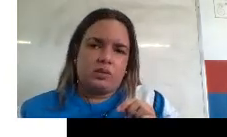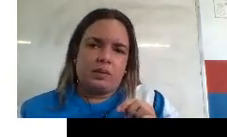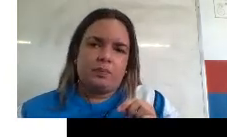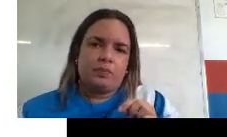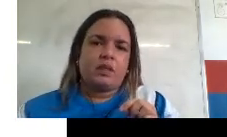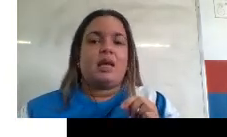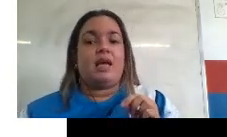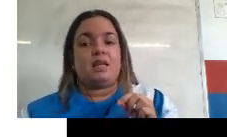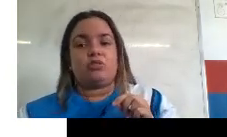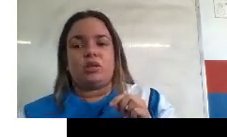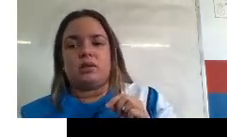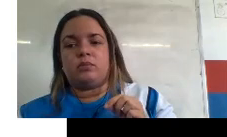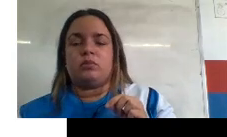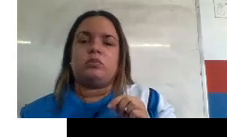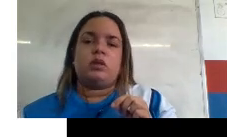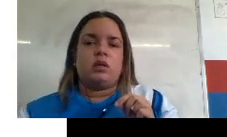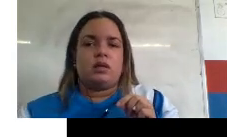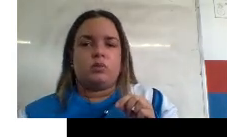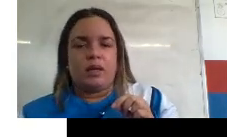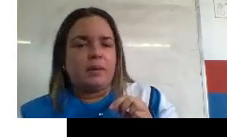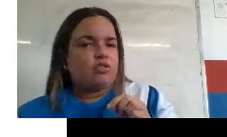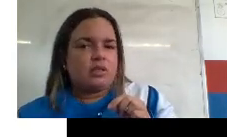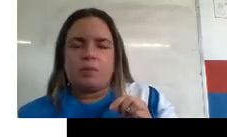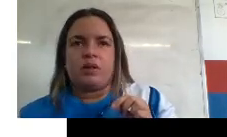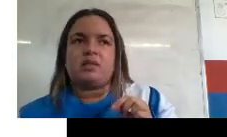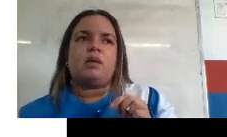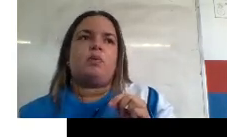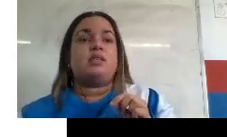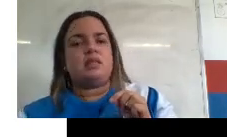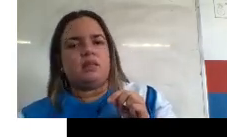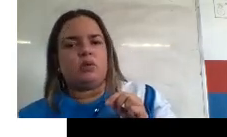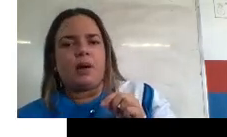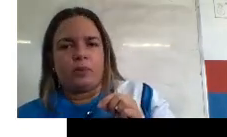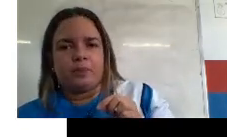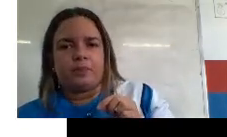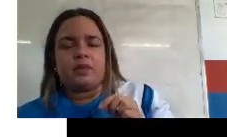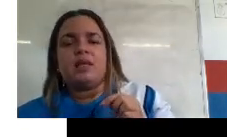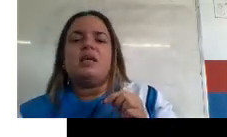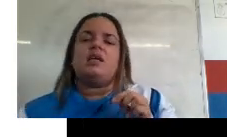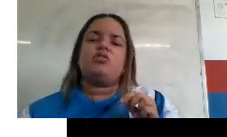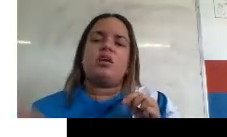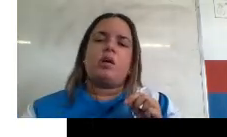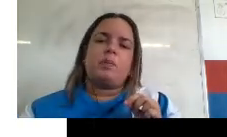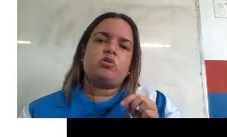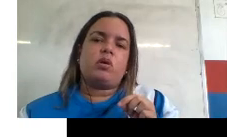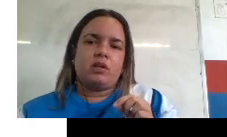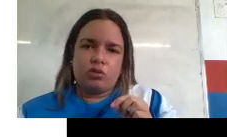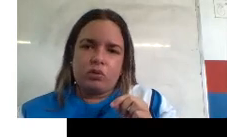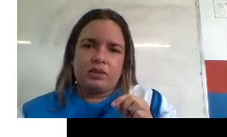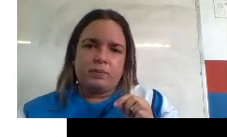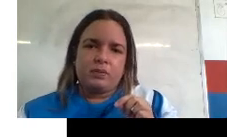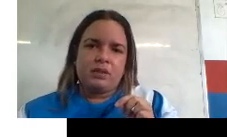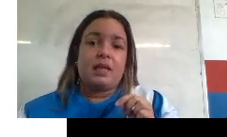pessoa idosa, ela chega na emergência, por exemplo, se sentindo mal, e chega uma pessoa